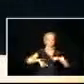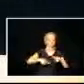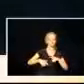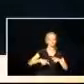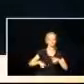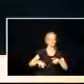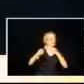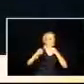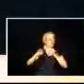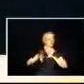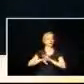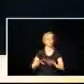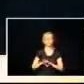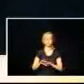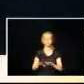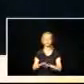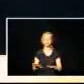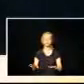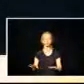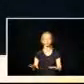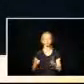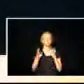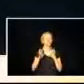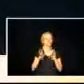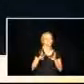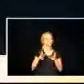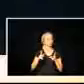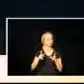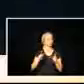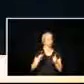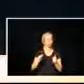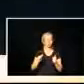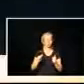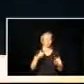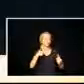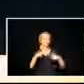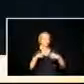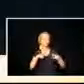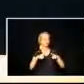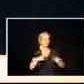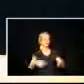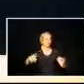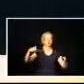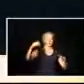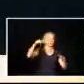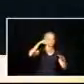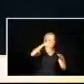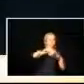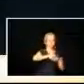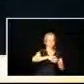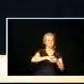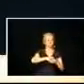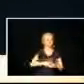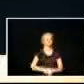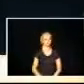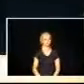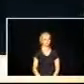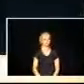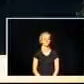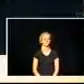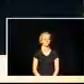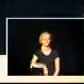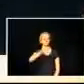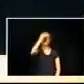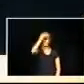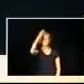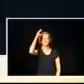Contemplaria. Será que não resolveria esses cargos aqui? Não ocuparia dentro do próprio, da própria organização